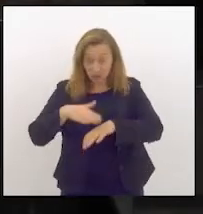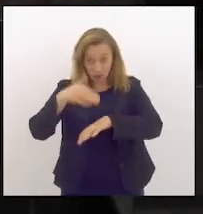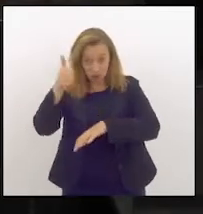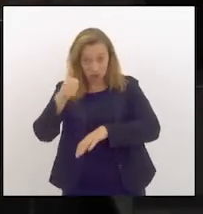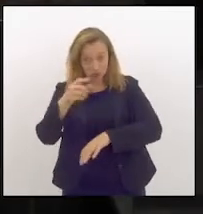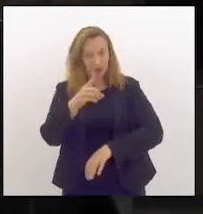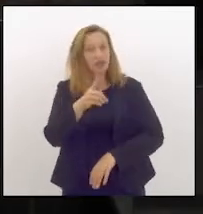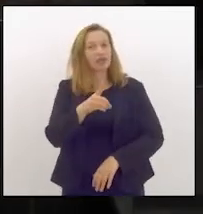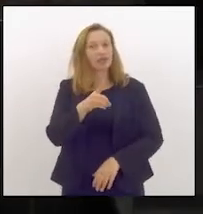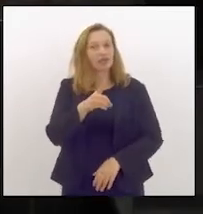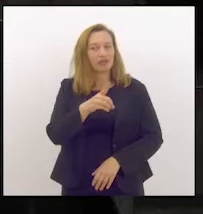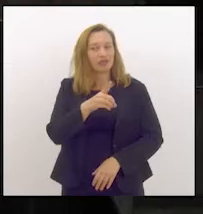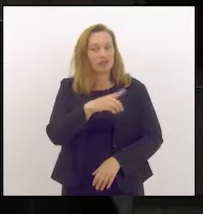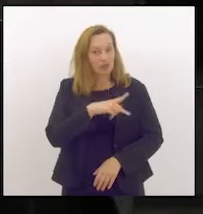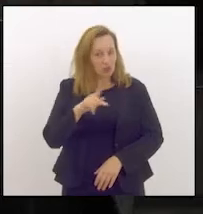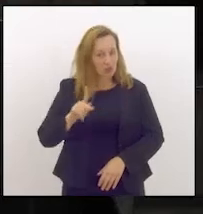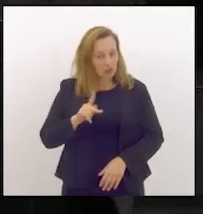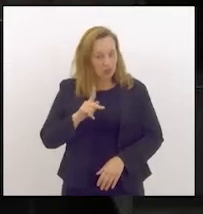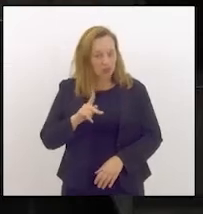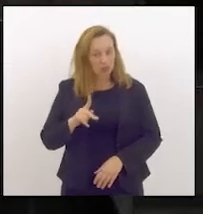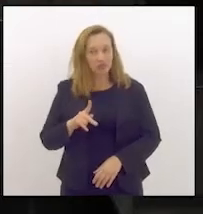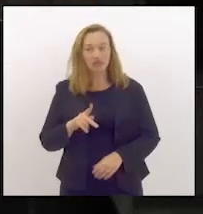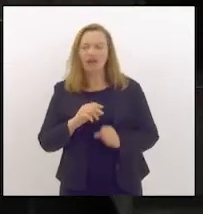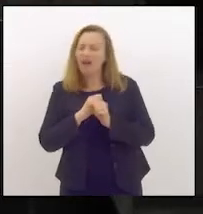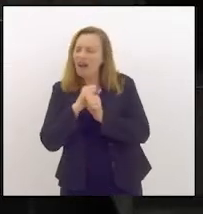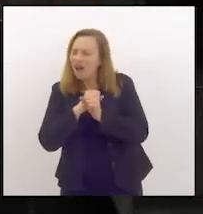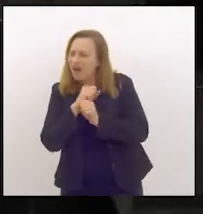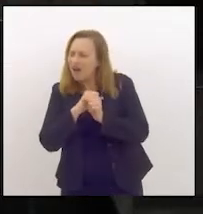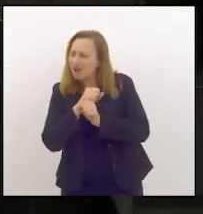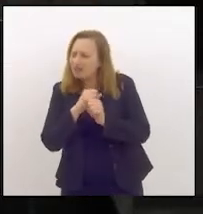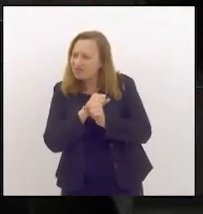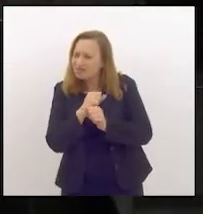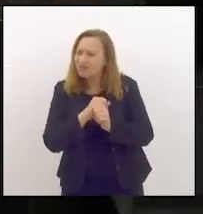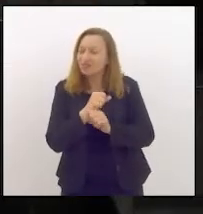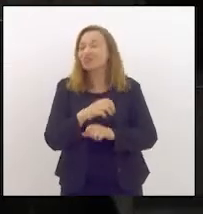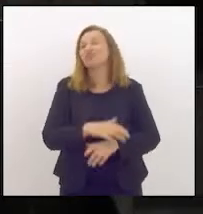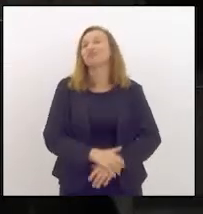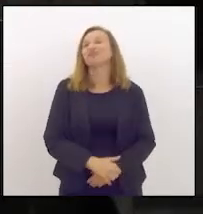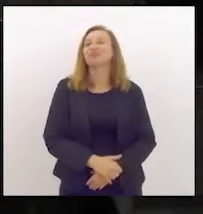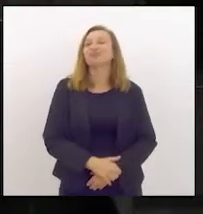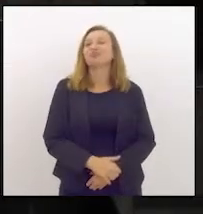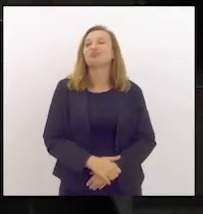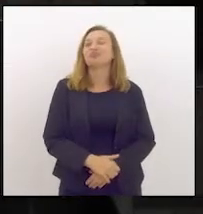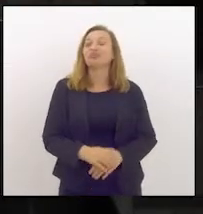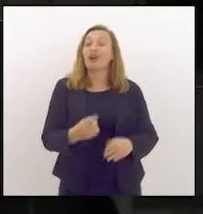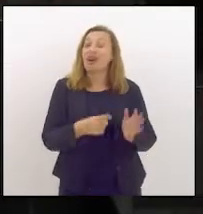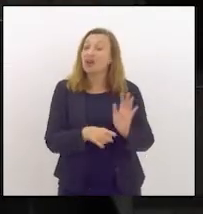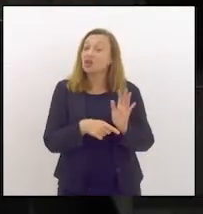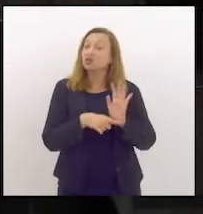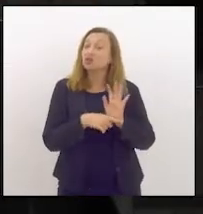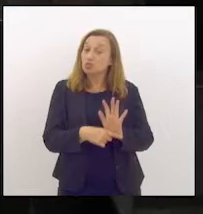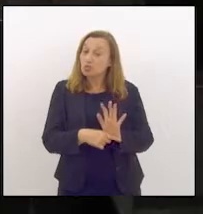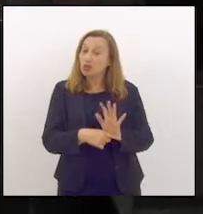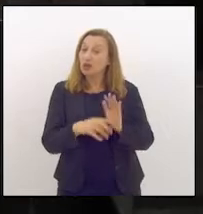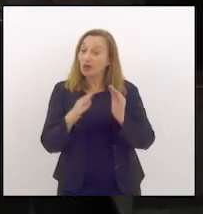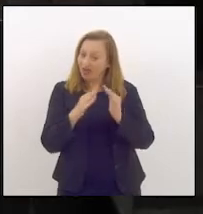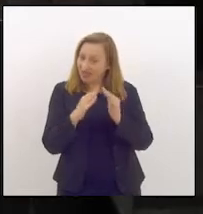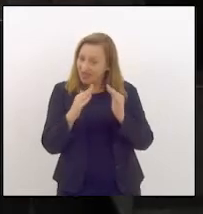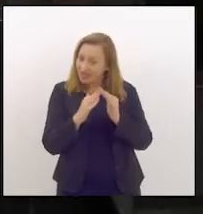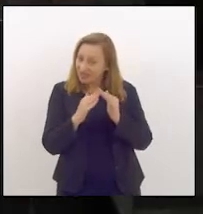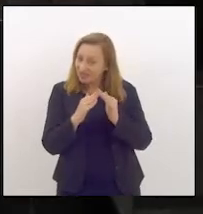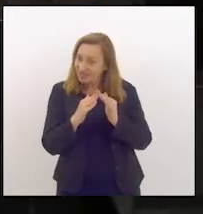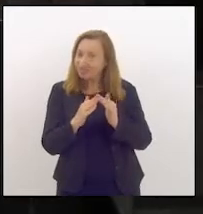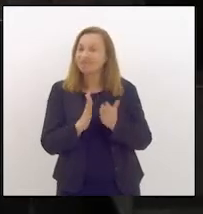Defensor Público que durante muitos anos me ajudou essa casa